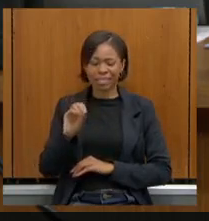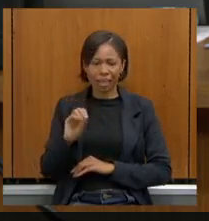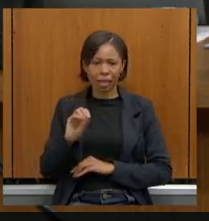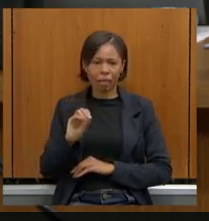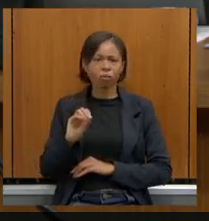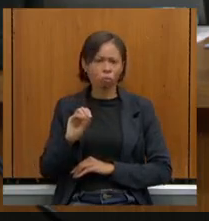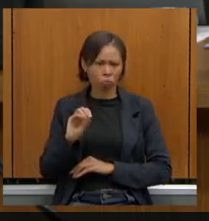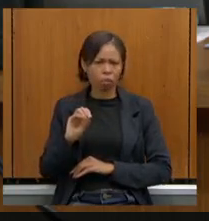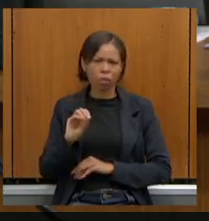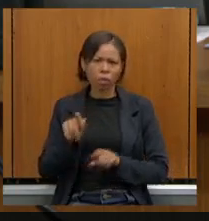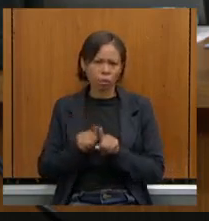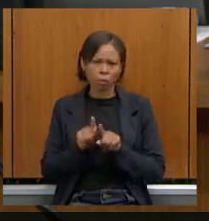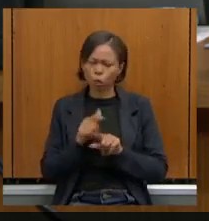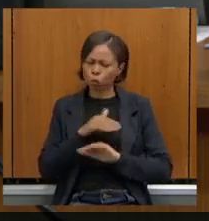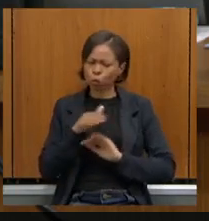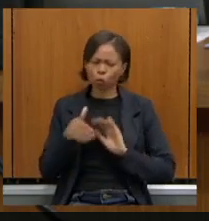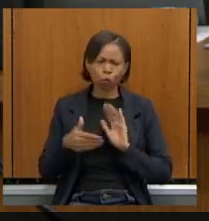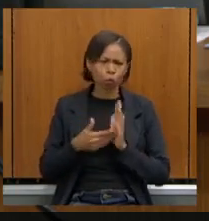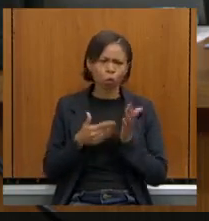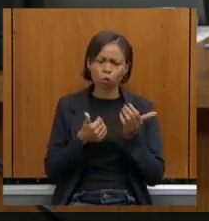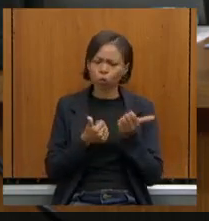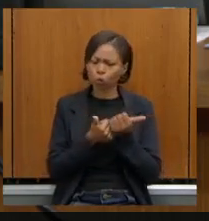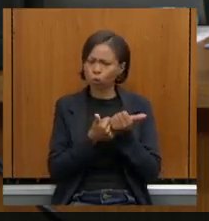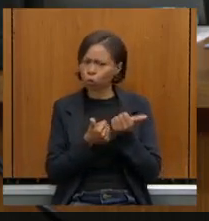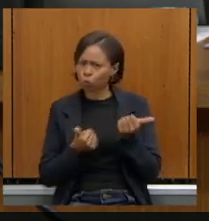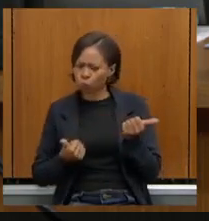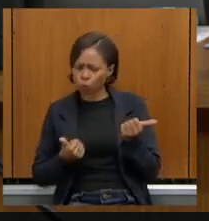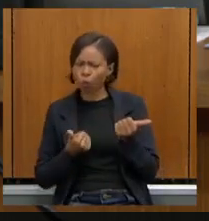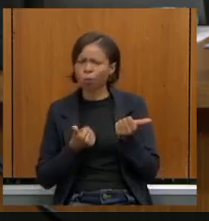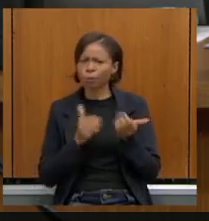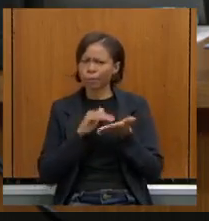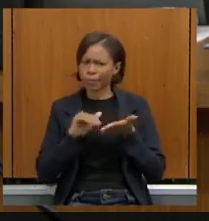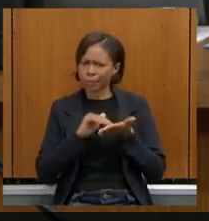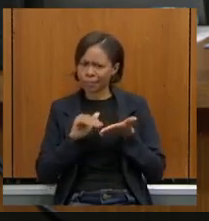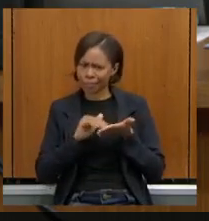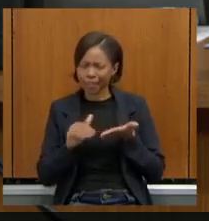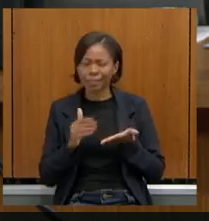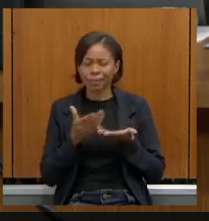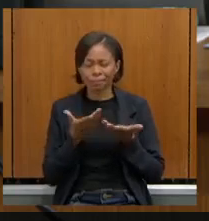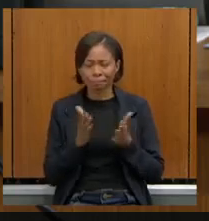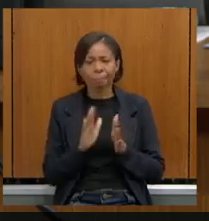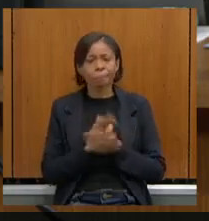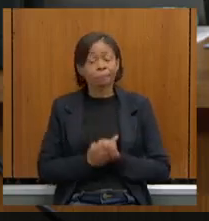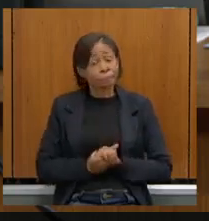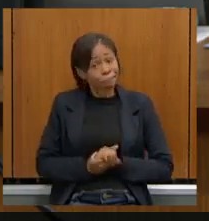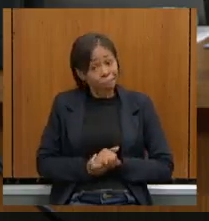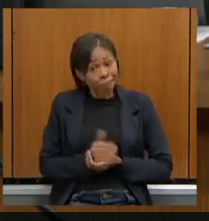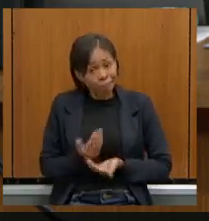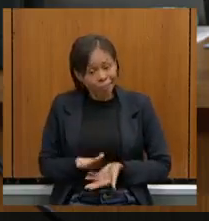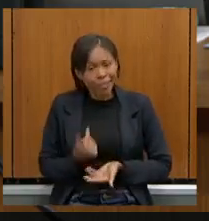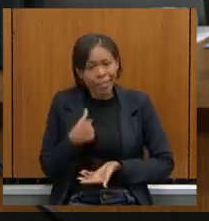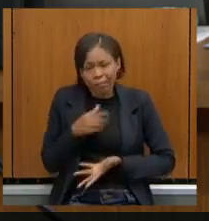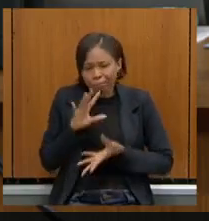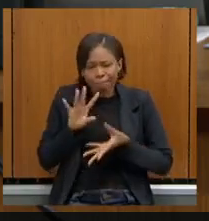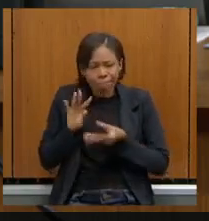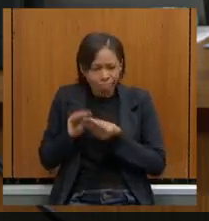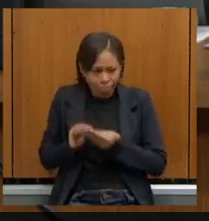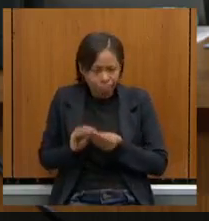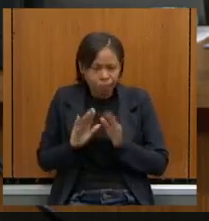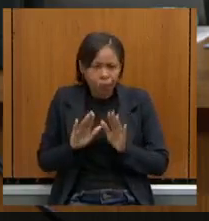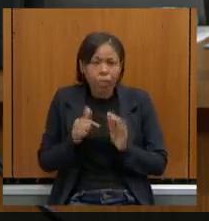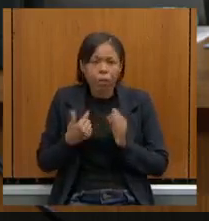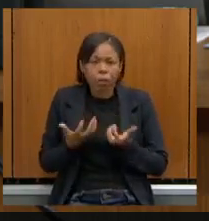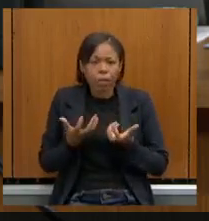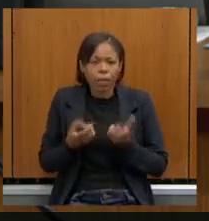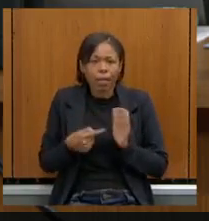subsecretários, subsecretário e todos aqueles que compõem o quadro técnico. Bosco, serei breve aqui, eu quero aqui destacar